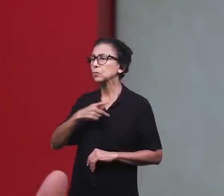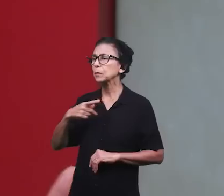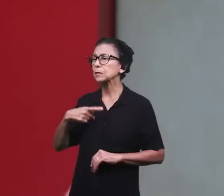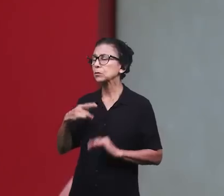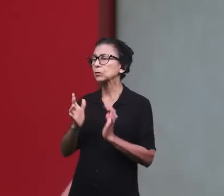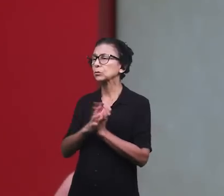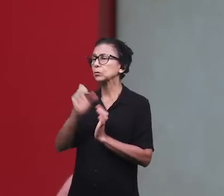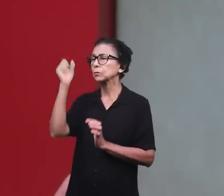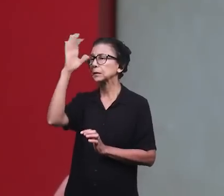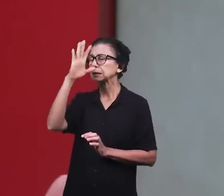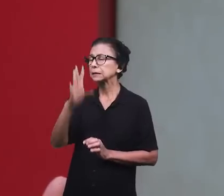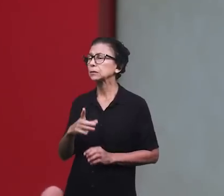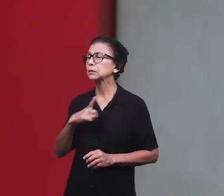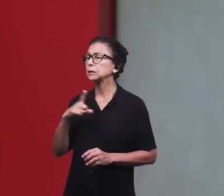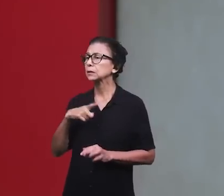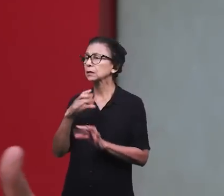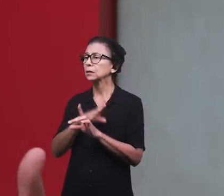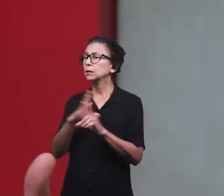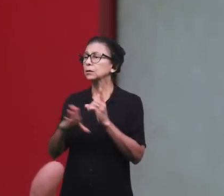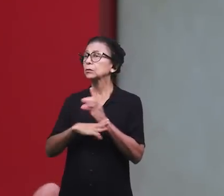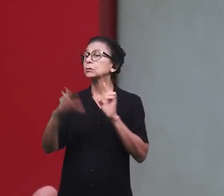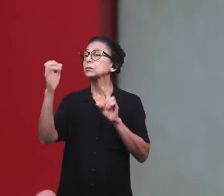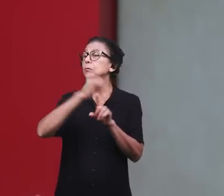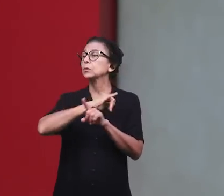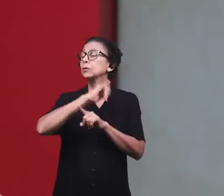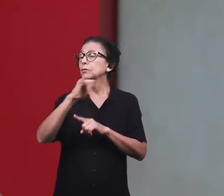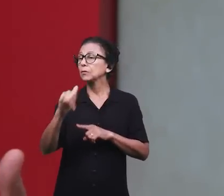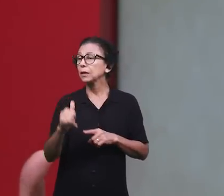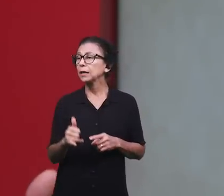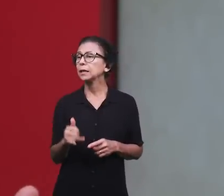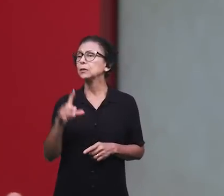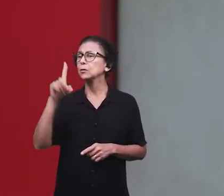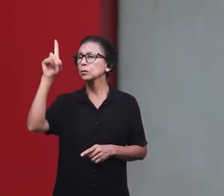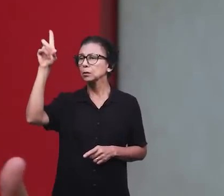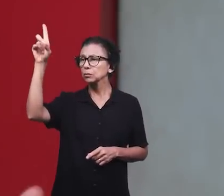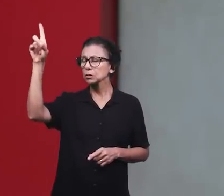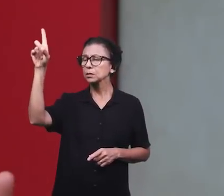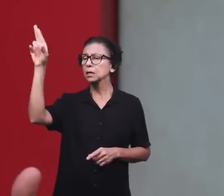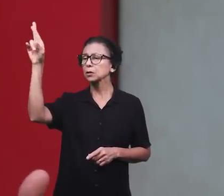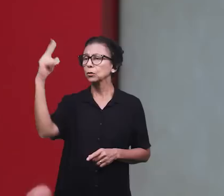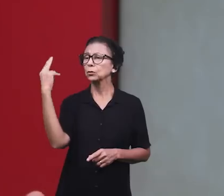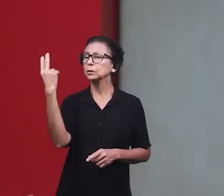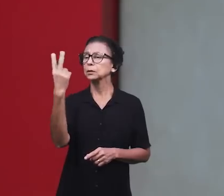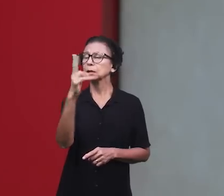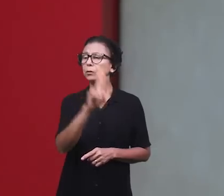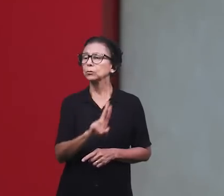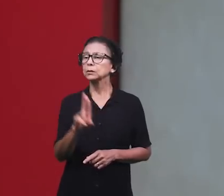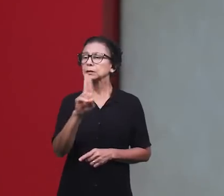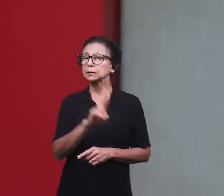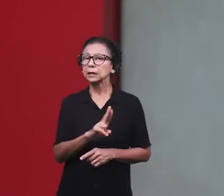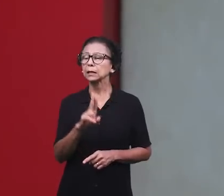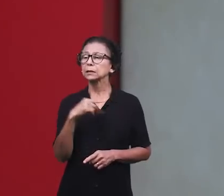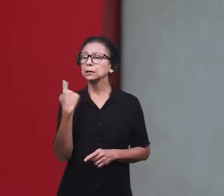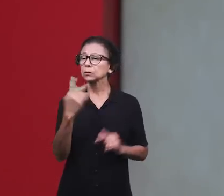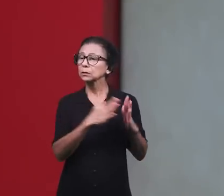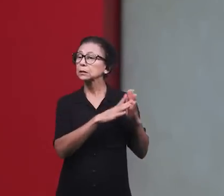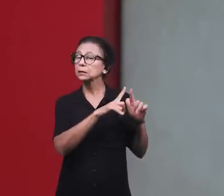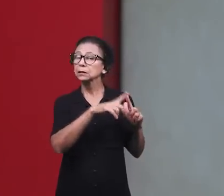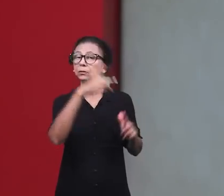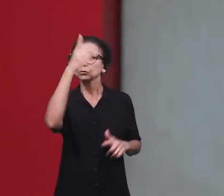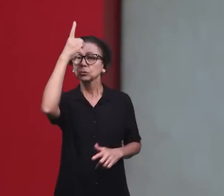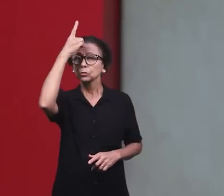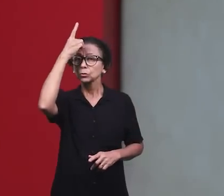aprendi o culto profético. E desde então estamos sendo usados nos dons espirituais. O Senhor revela os